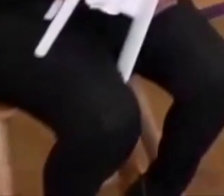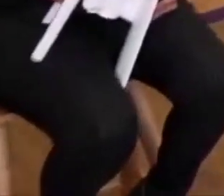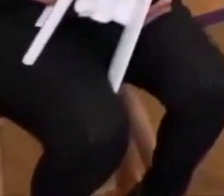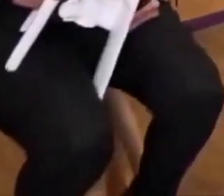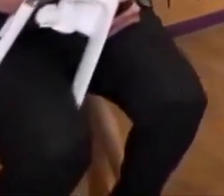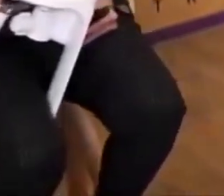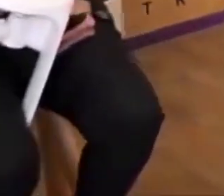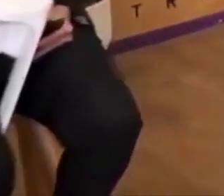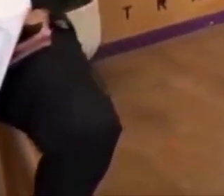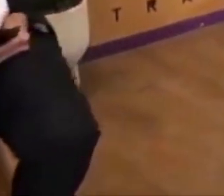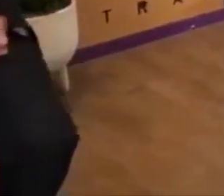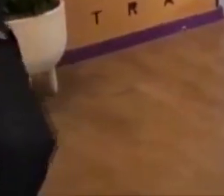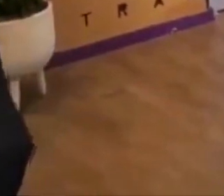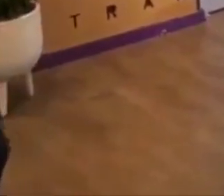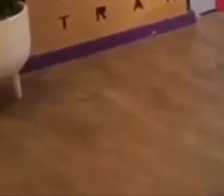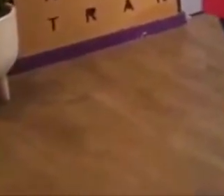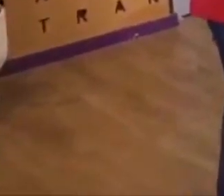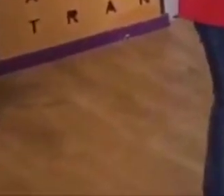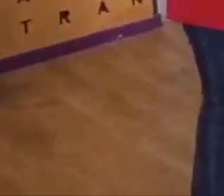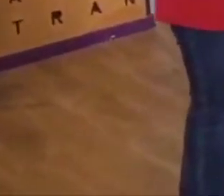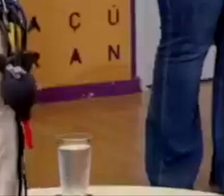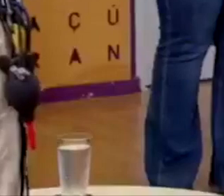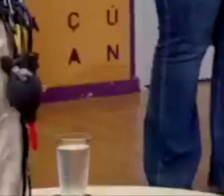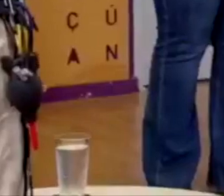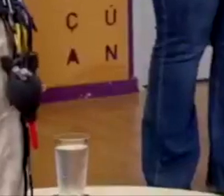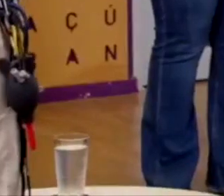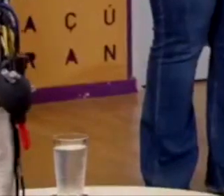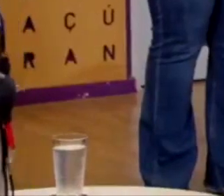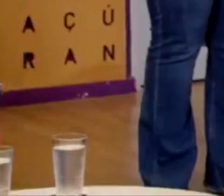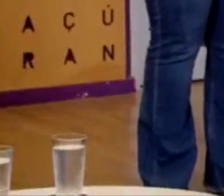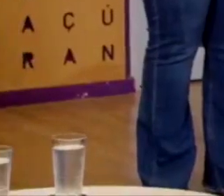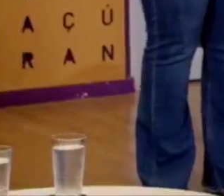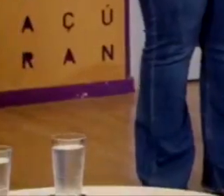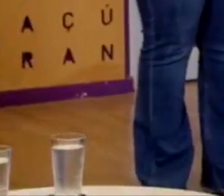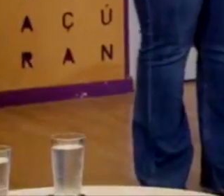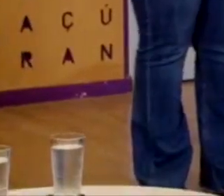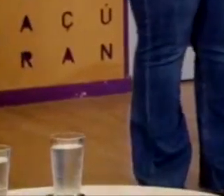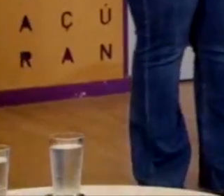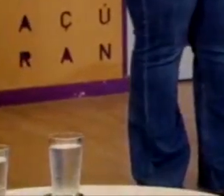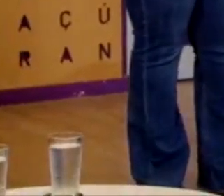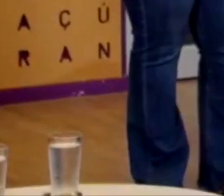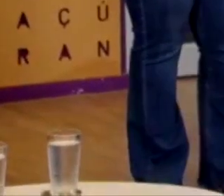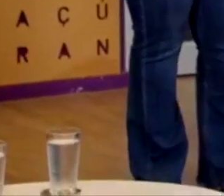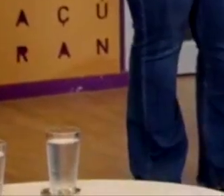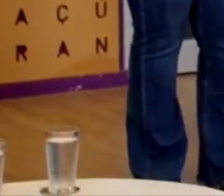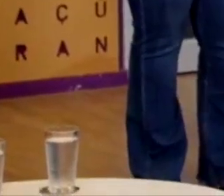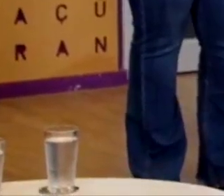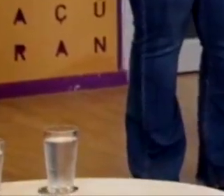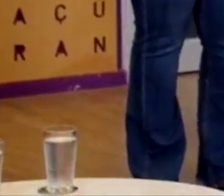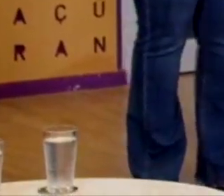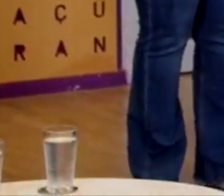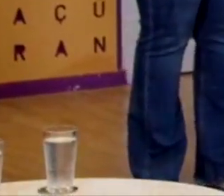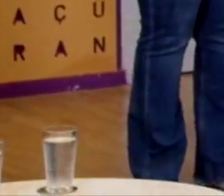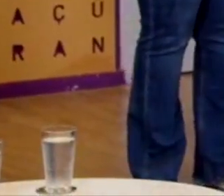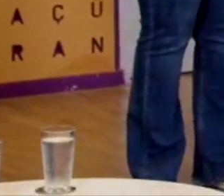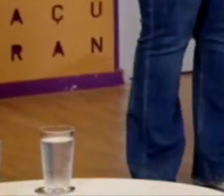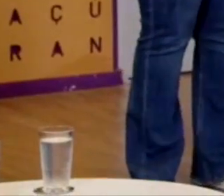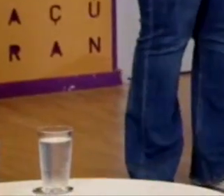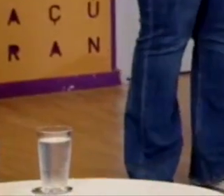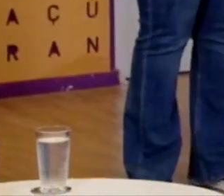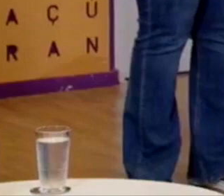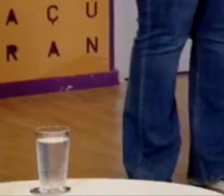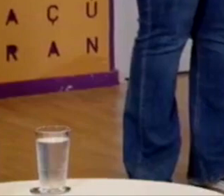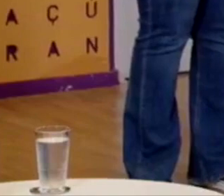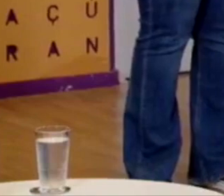Bom dia, pessoal. Estamos começando a quarta edição do Raizen Tech Talks. Meu nome é Thiago, eu faço parte do Pulse. E fazendo minha autodescrição, eu sou um